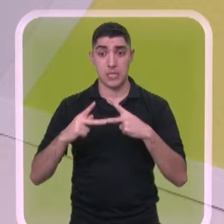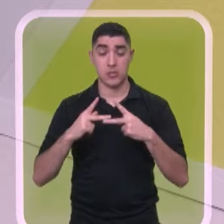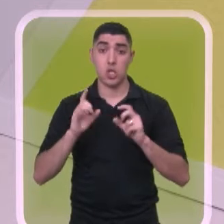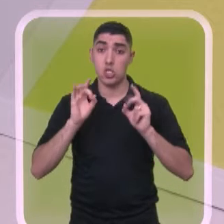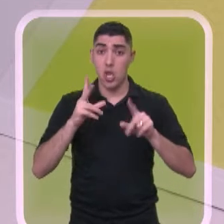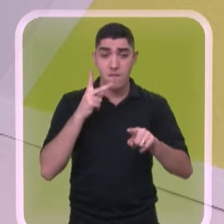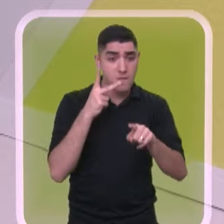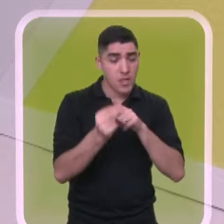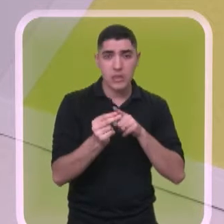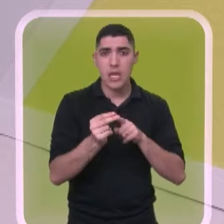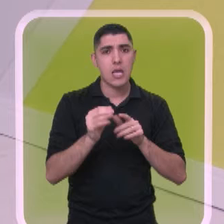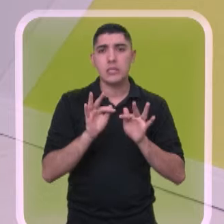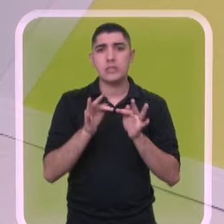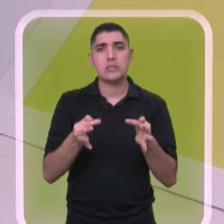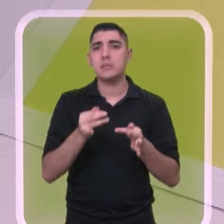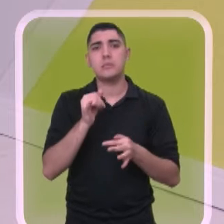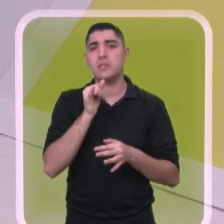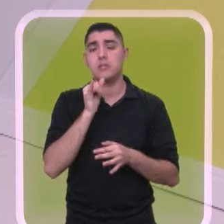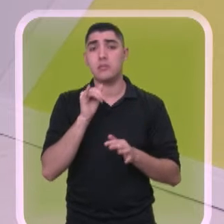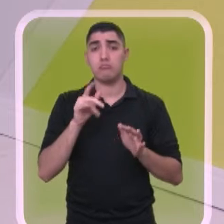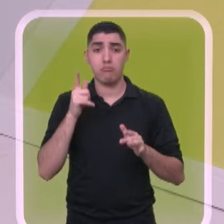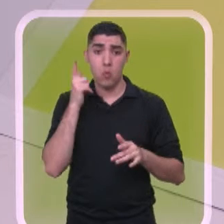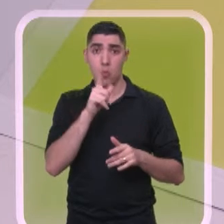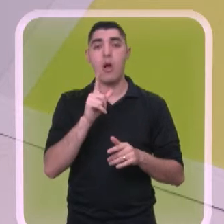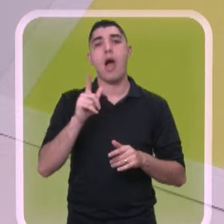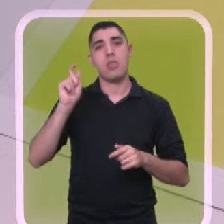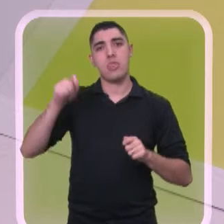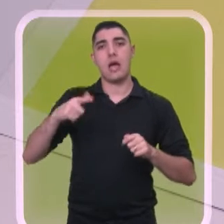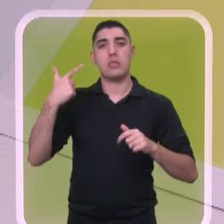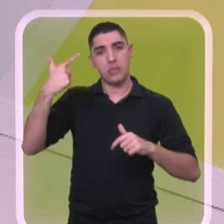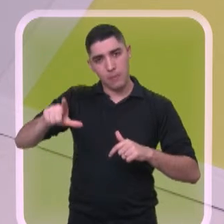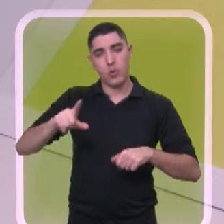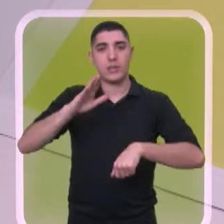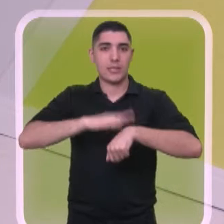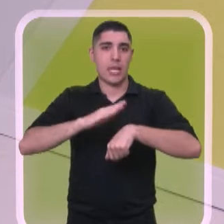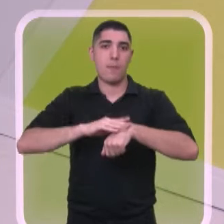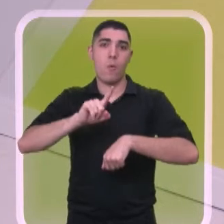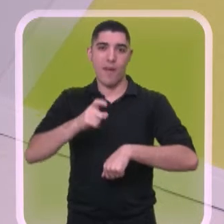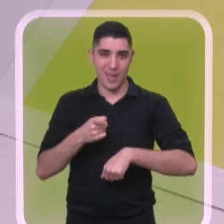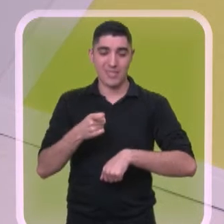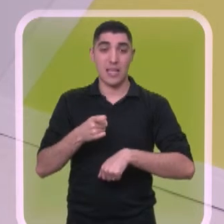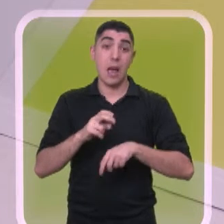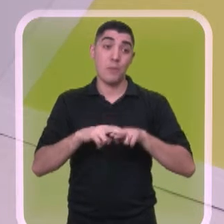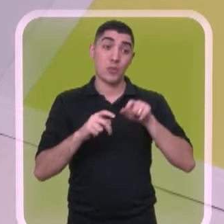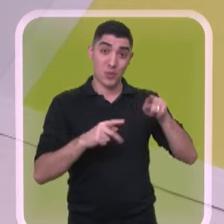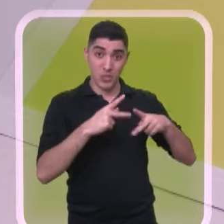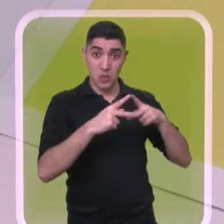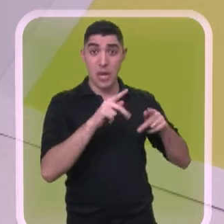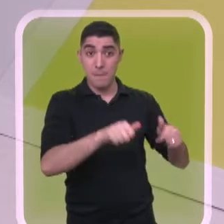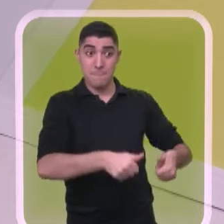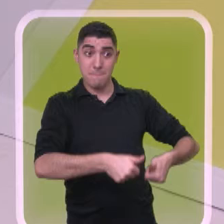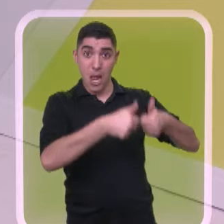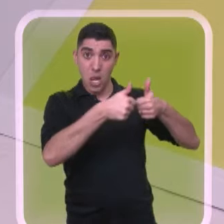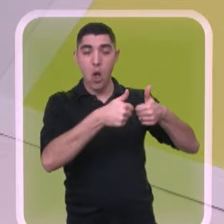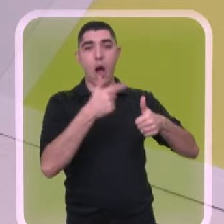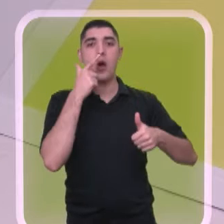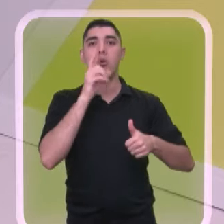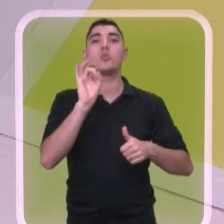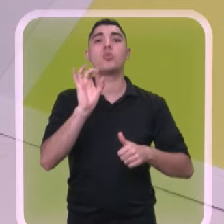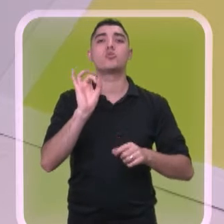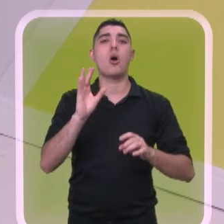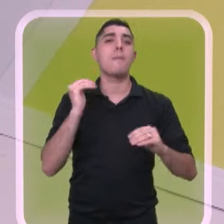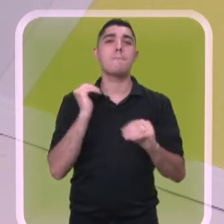vitória simples no tempo normal, obriga uma prorrogação e aí, por ter melhor campanha, na prorrogação o São José joga por um empate.